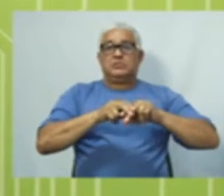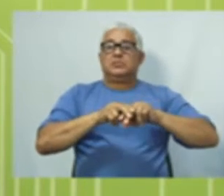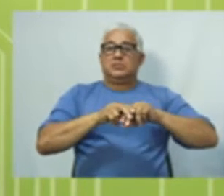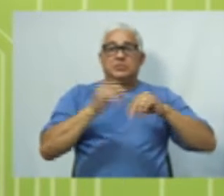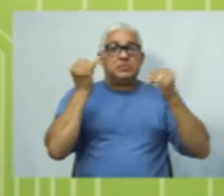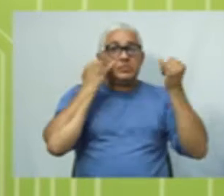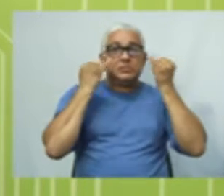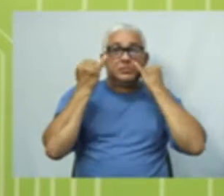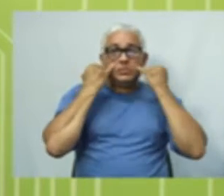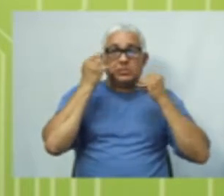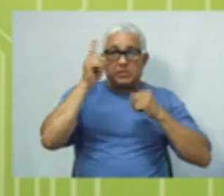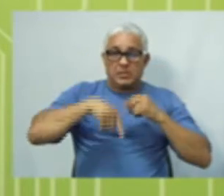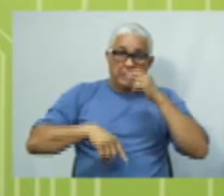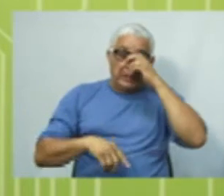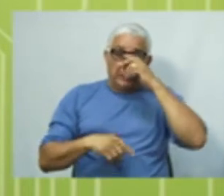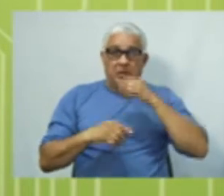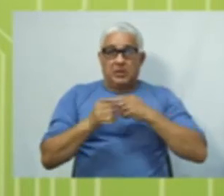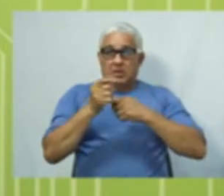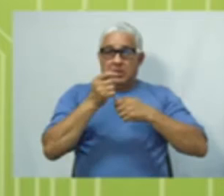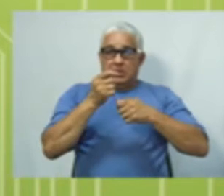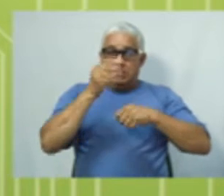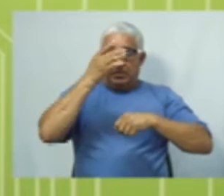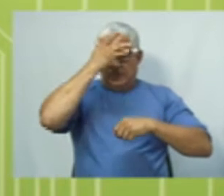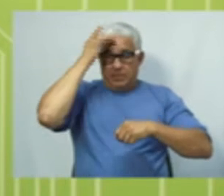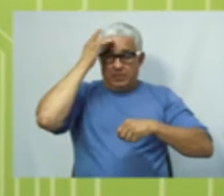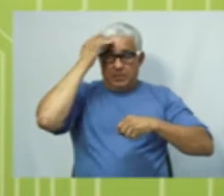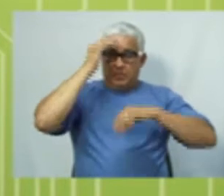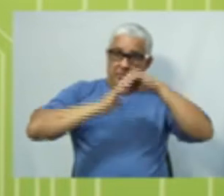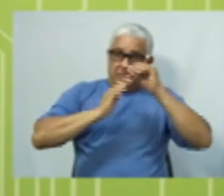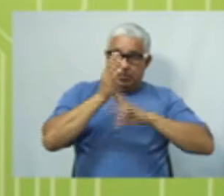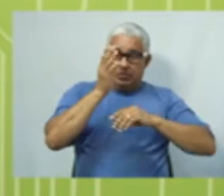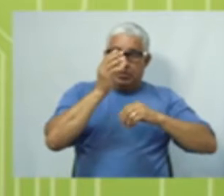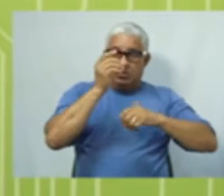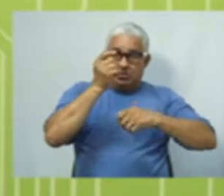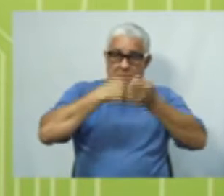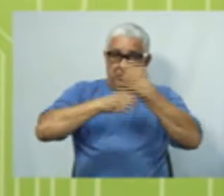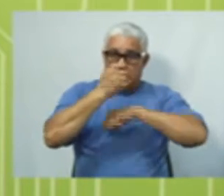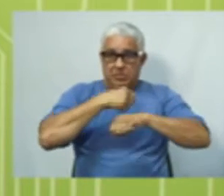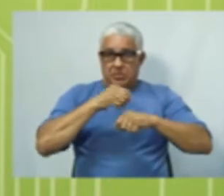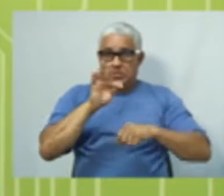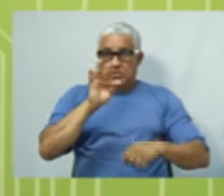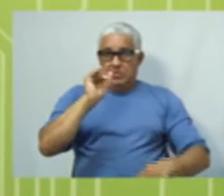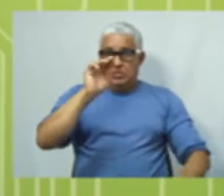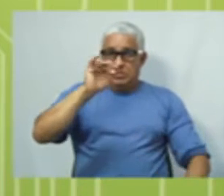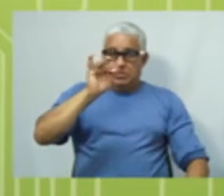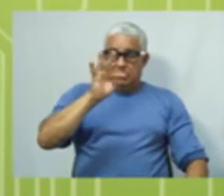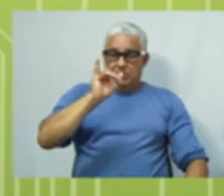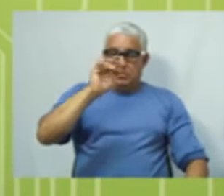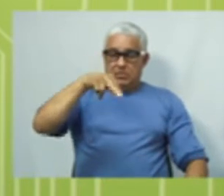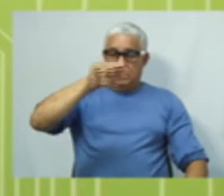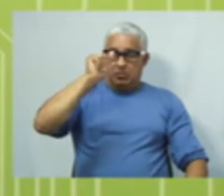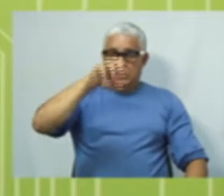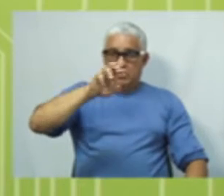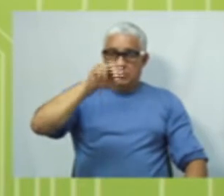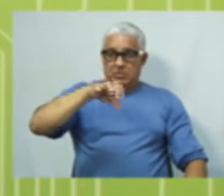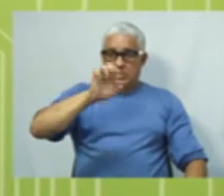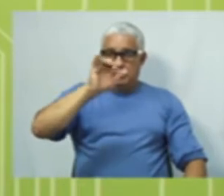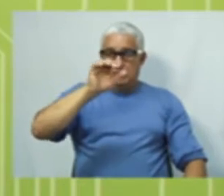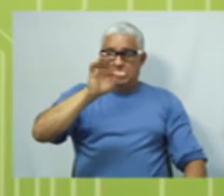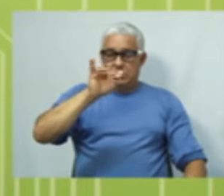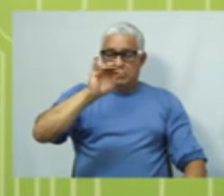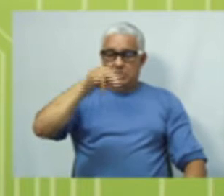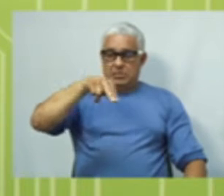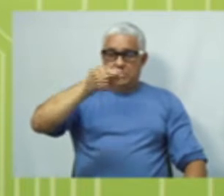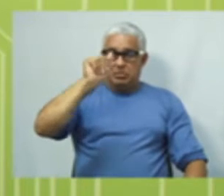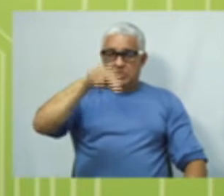informação, tá, que o administrador financeiro ele vai partir para as próximas etapas. Ele vai